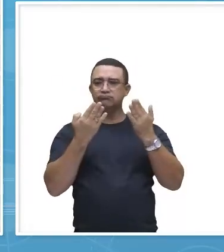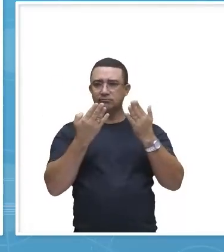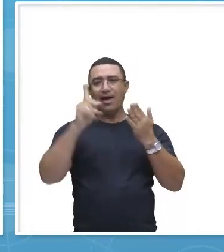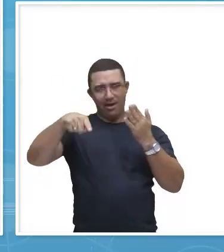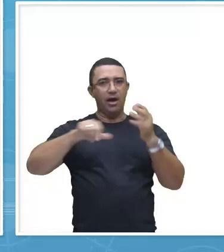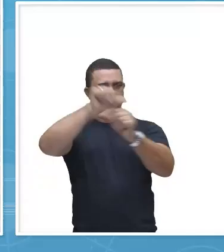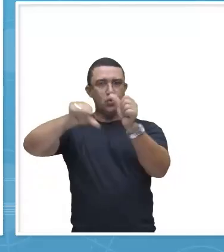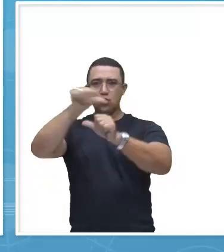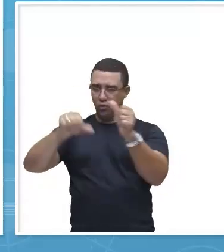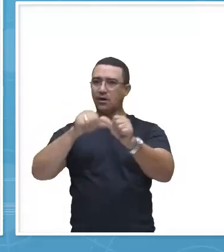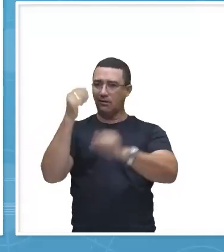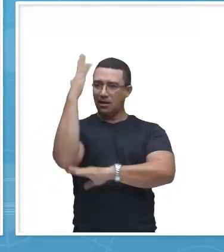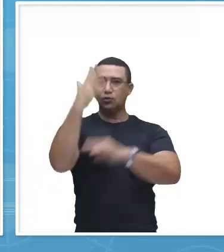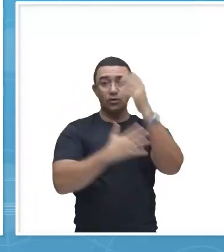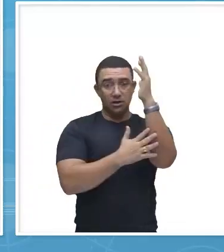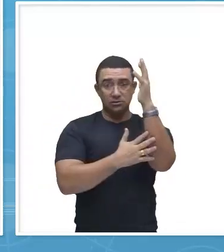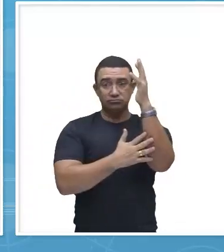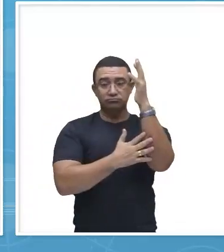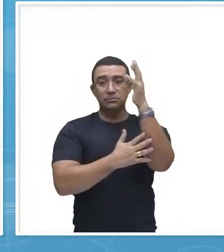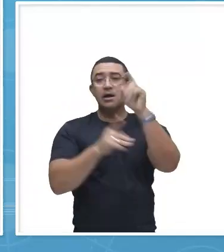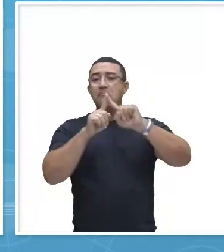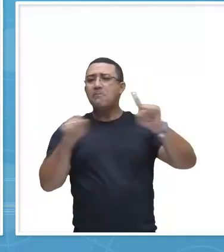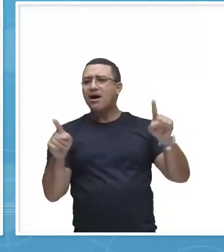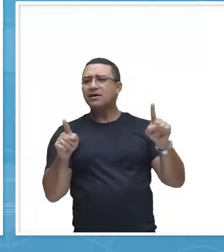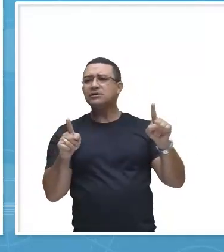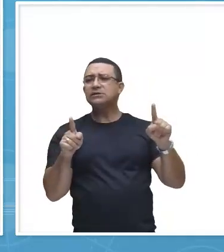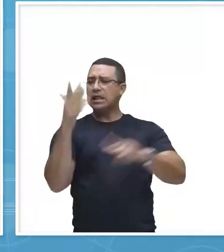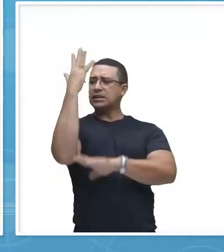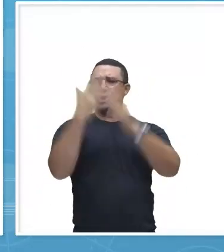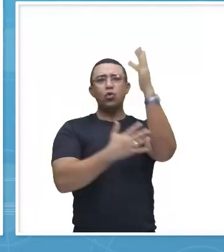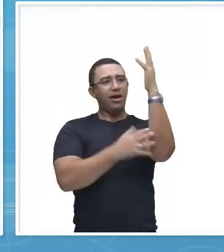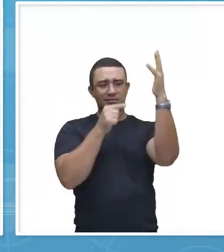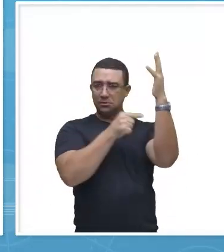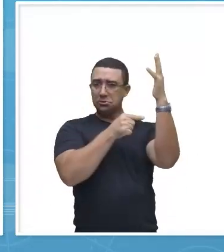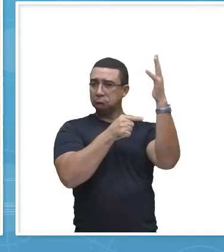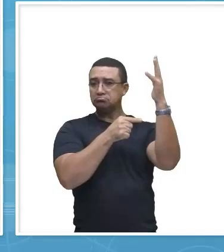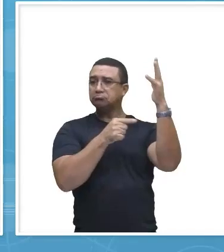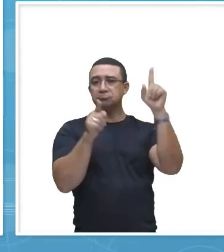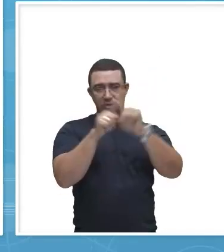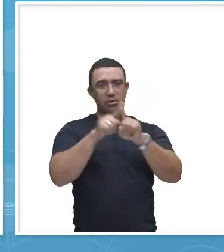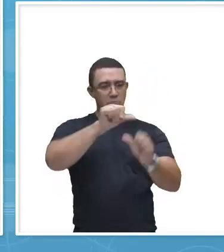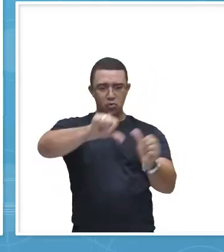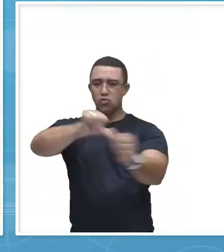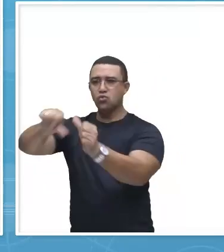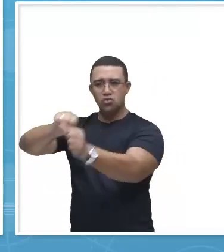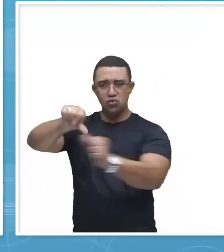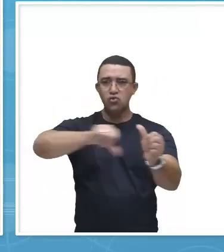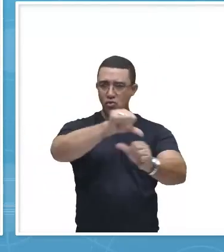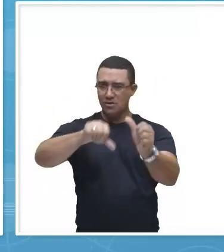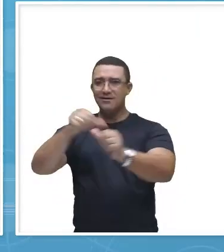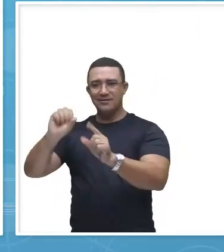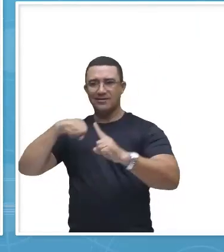natureza, antes de tudo, ela também transforma o nosso meio social. Ela se transforma.